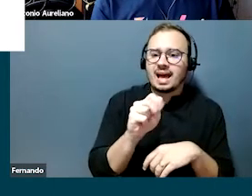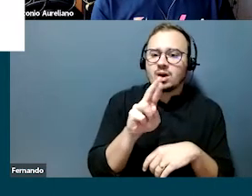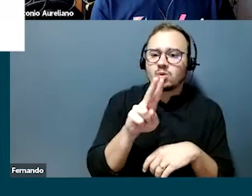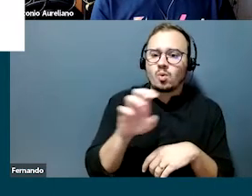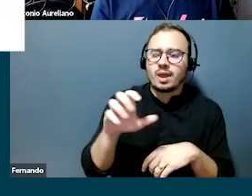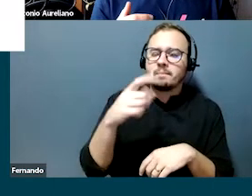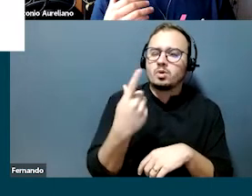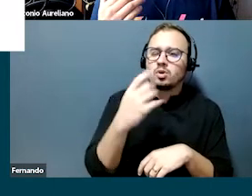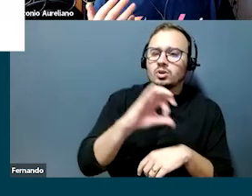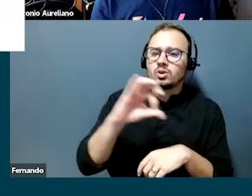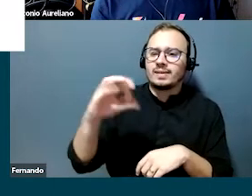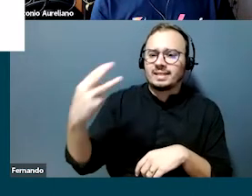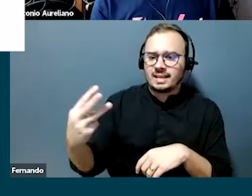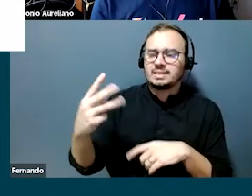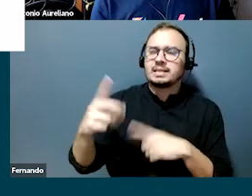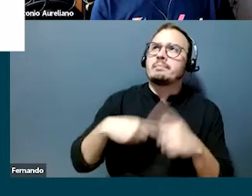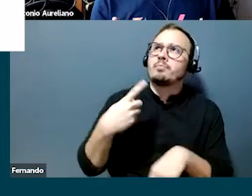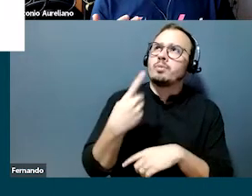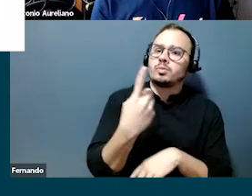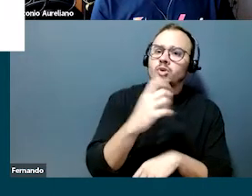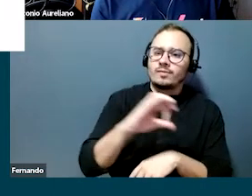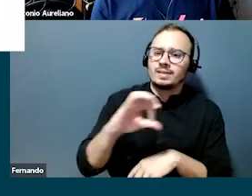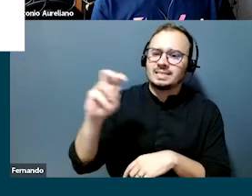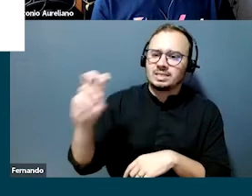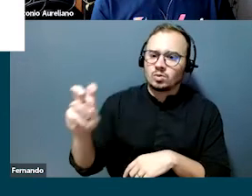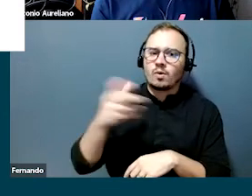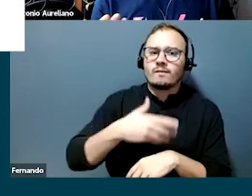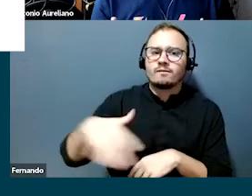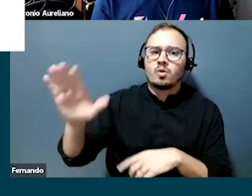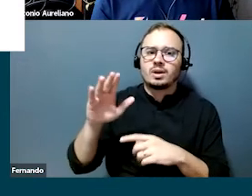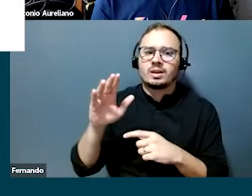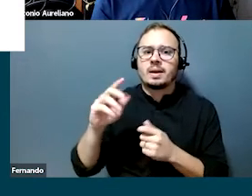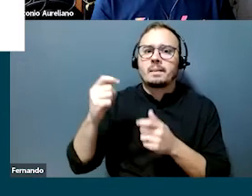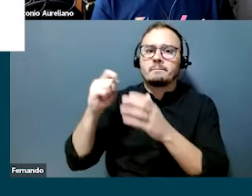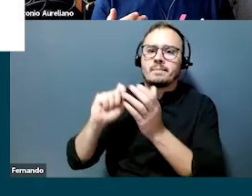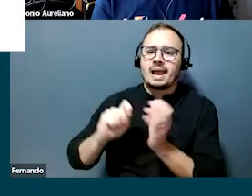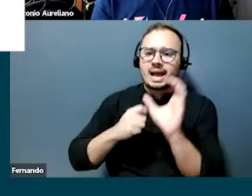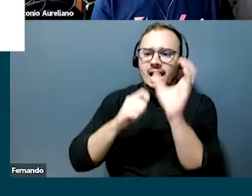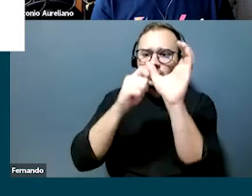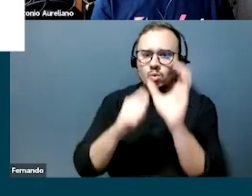93. Em 95, ele começou no Maracatu, depois foi para uma escola de samba